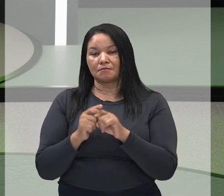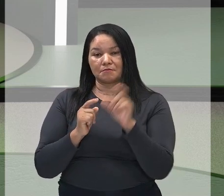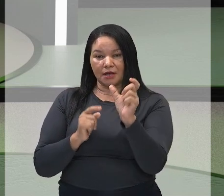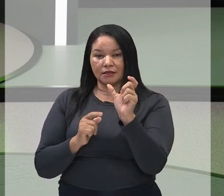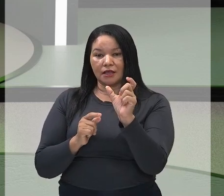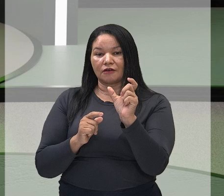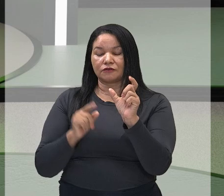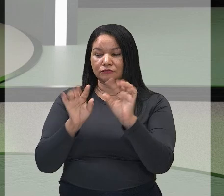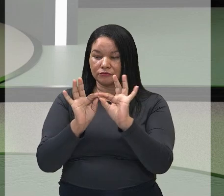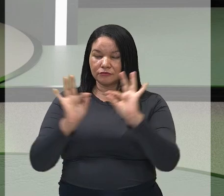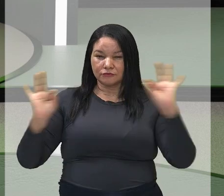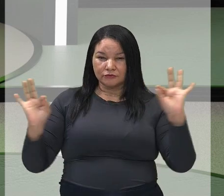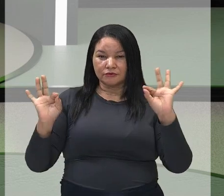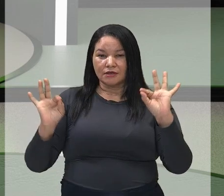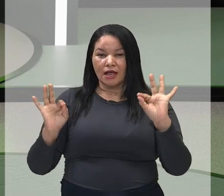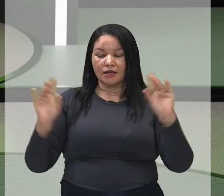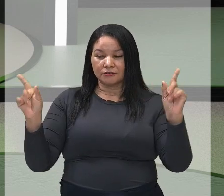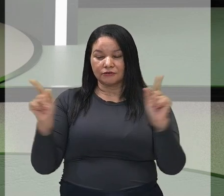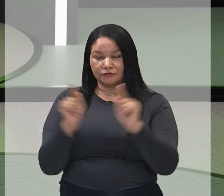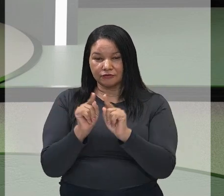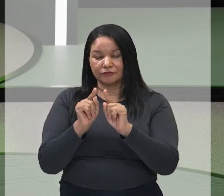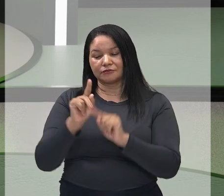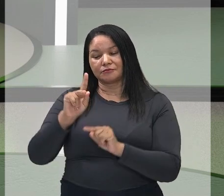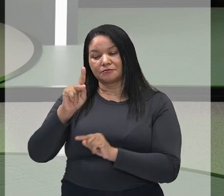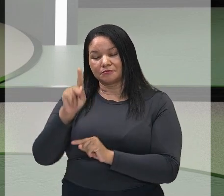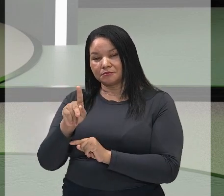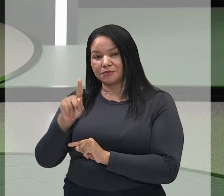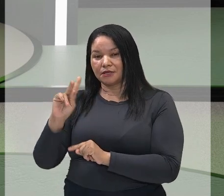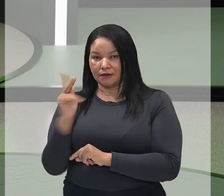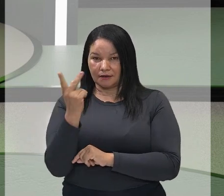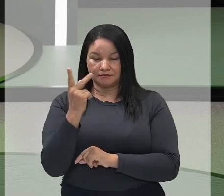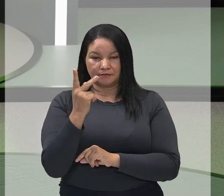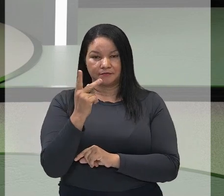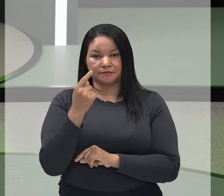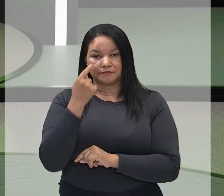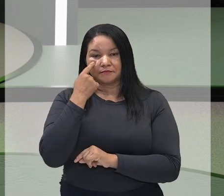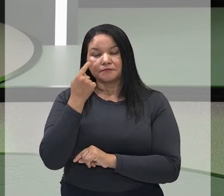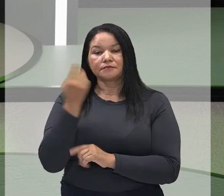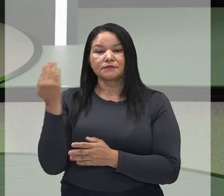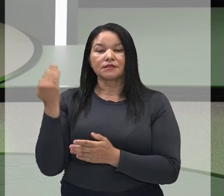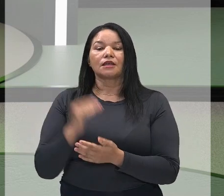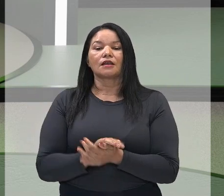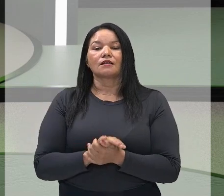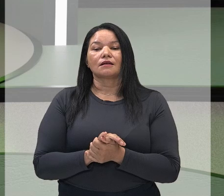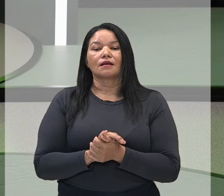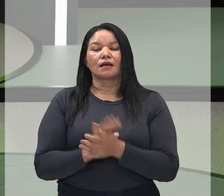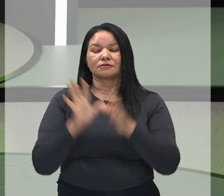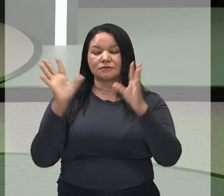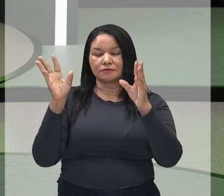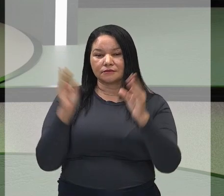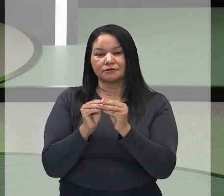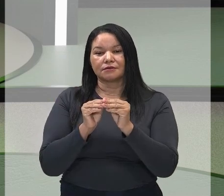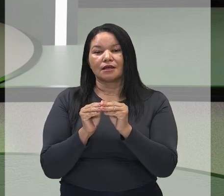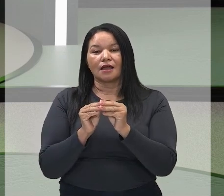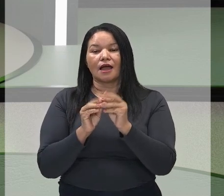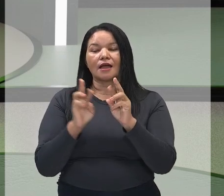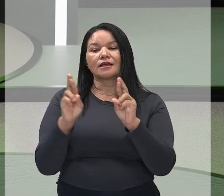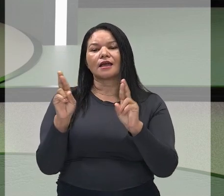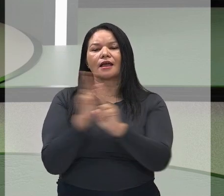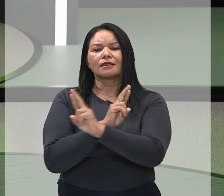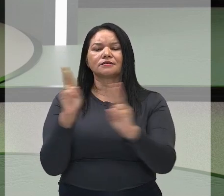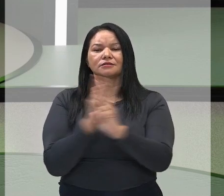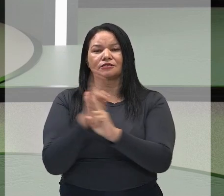de hidrogênio ou potencial hidrogeniônico. Simplificando, quer dizer, está relacionado esse conceito